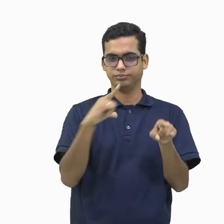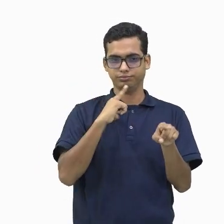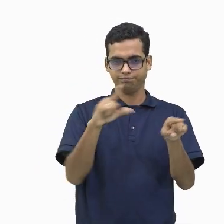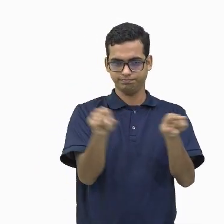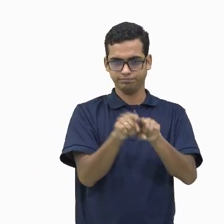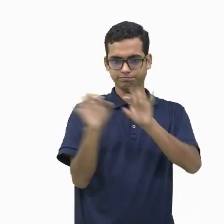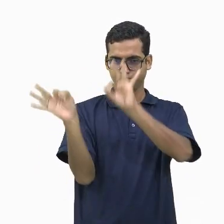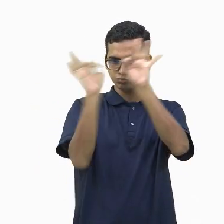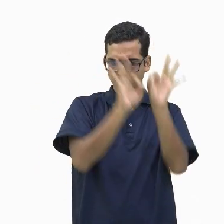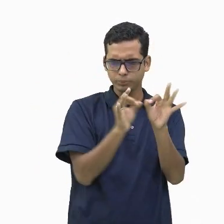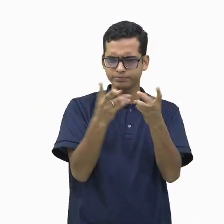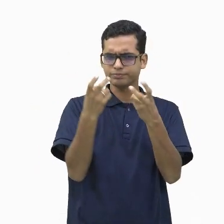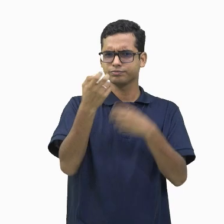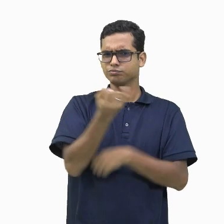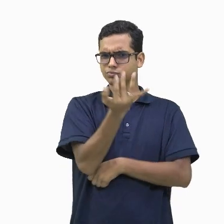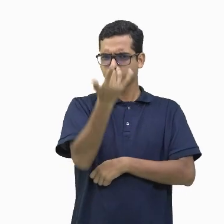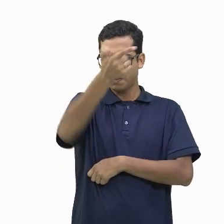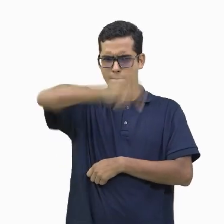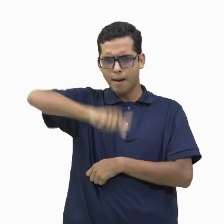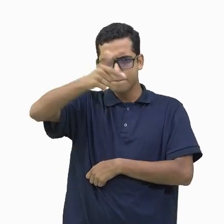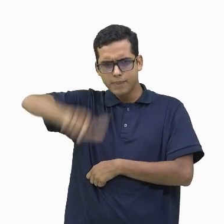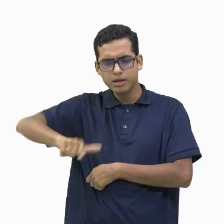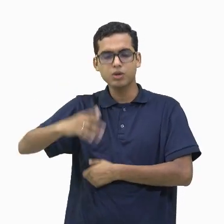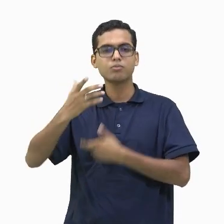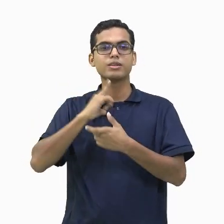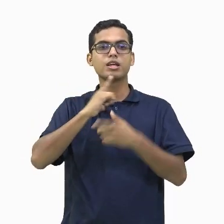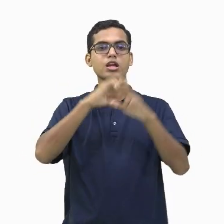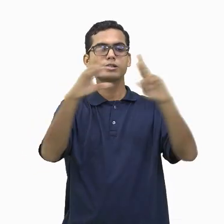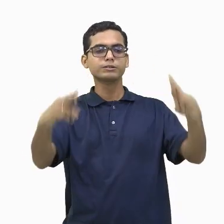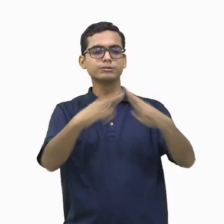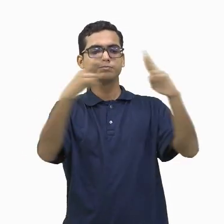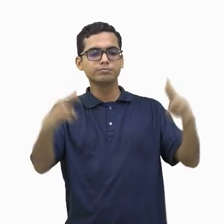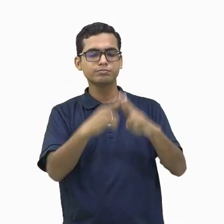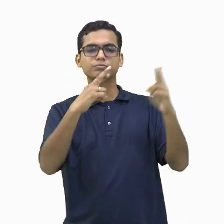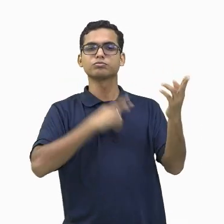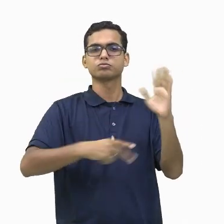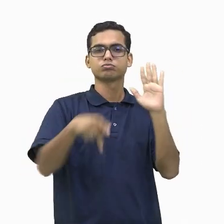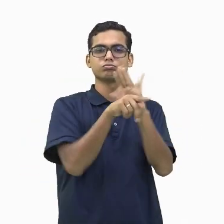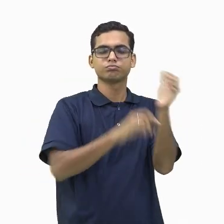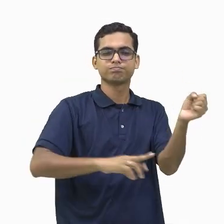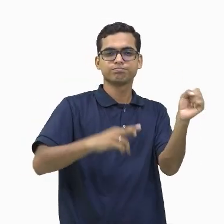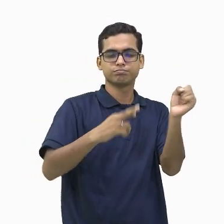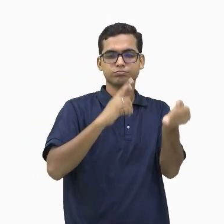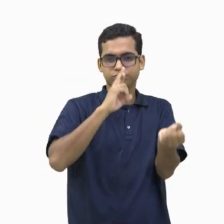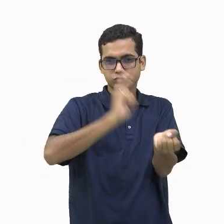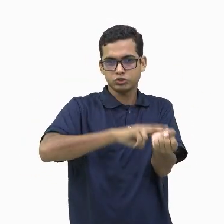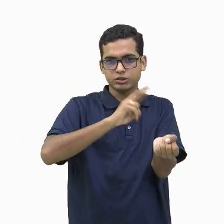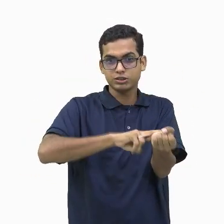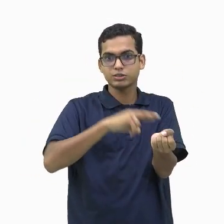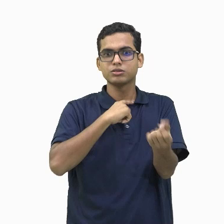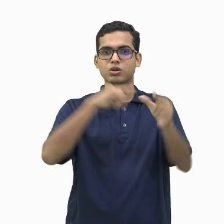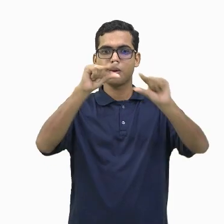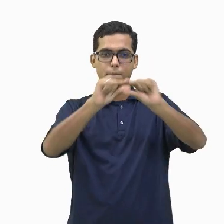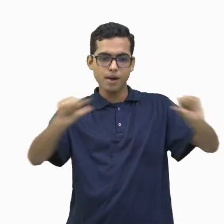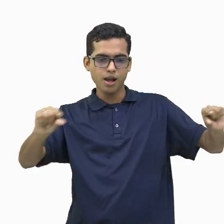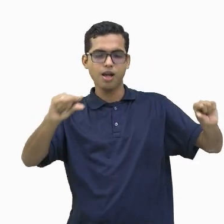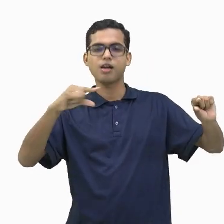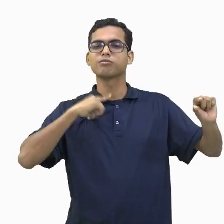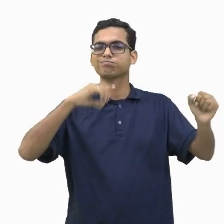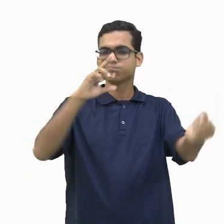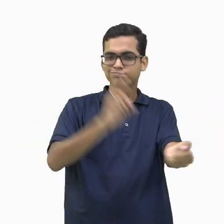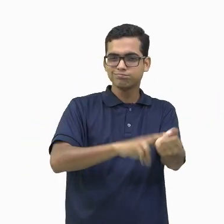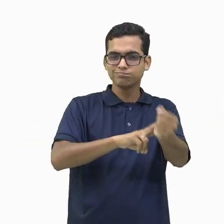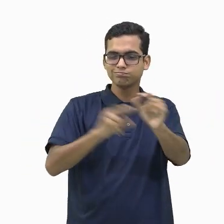faz essa repetição, professora? Para dar ritmo na leitura, para ficar ali com aquele verso sempre ritmado,